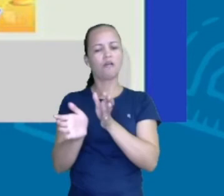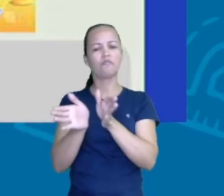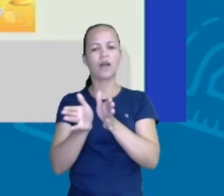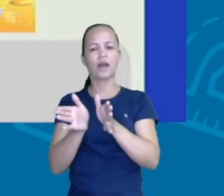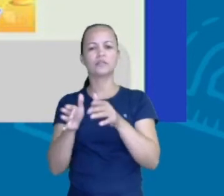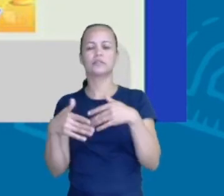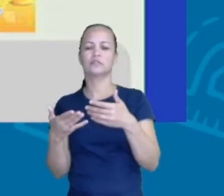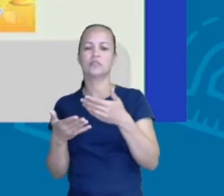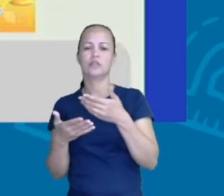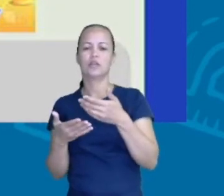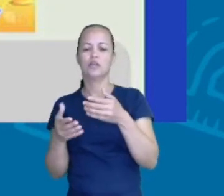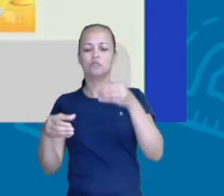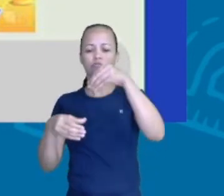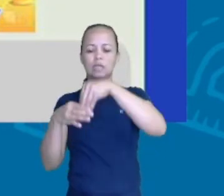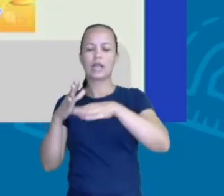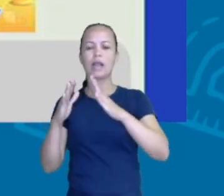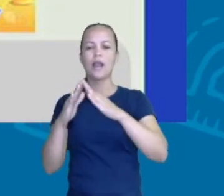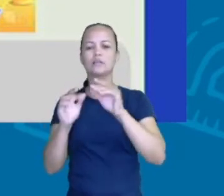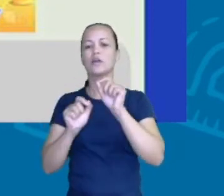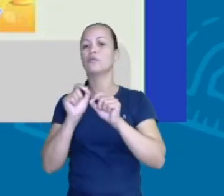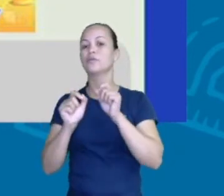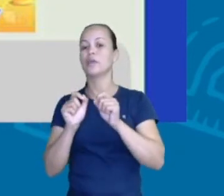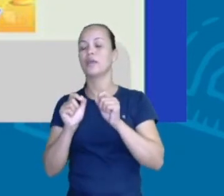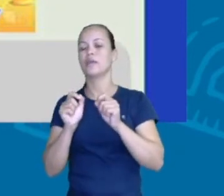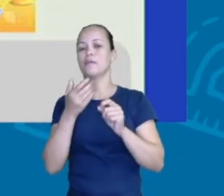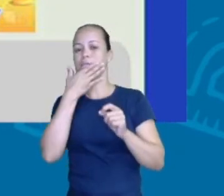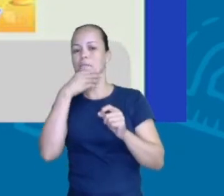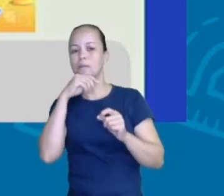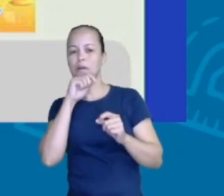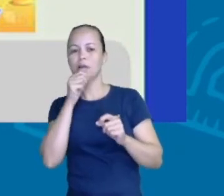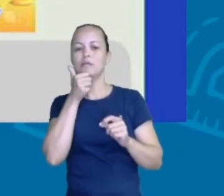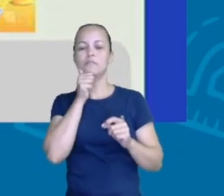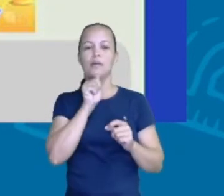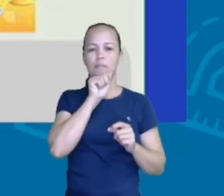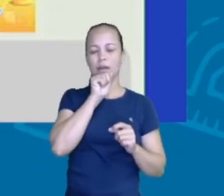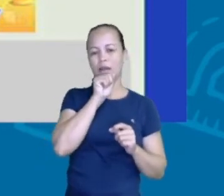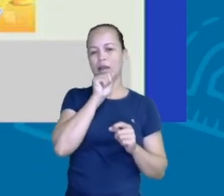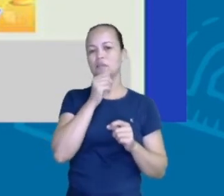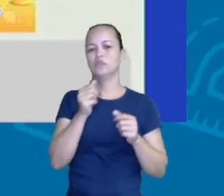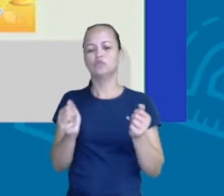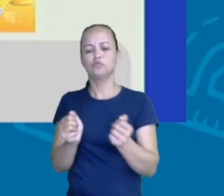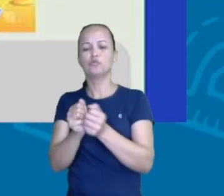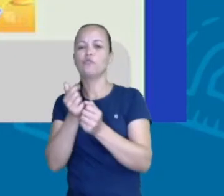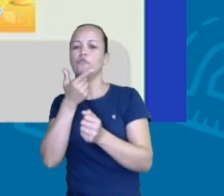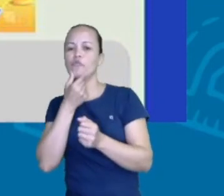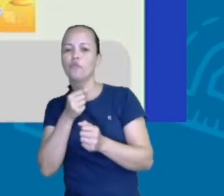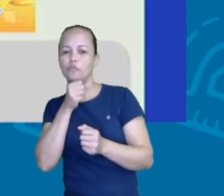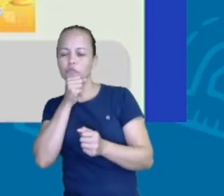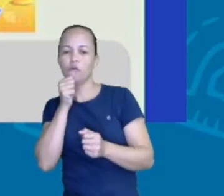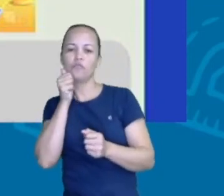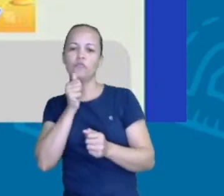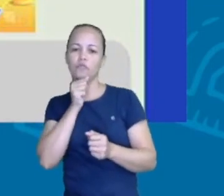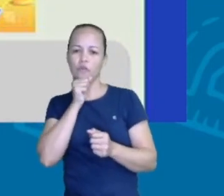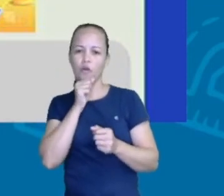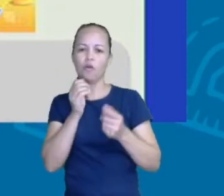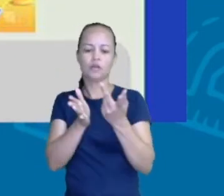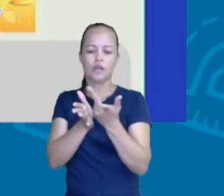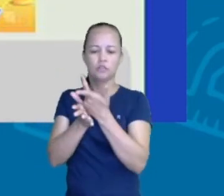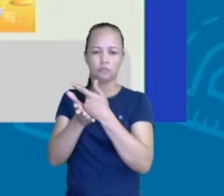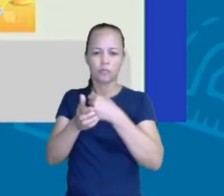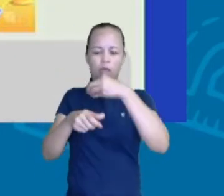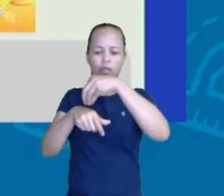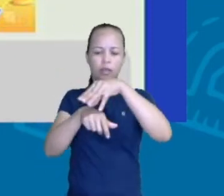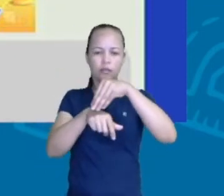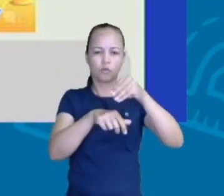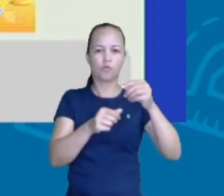Com sua mamãe, com seu papai? Ou com seu vovô e com sua vovó? Quero saber em que fase cada uma se encontra e compartilha aí com o seu